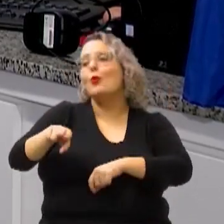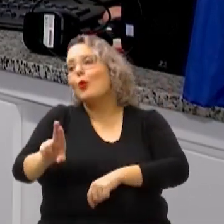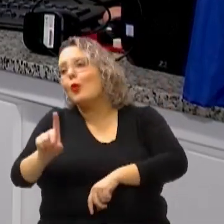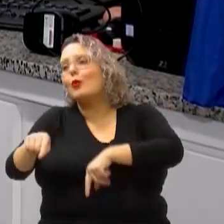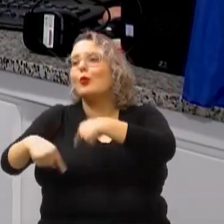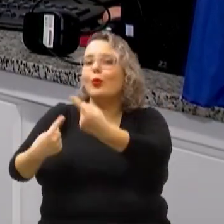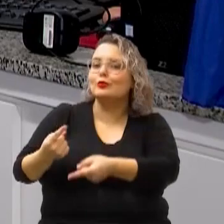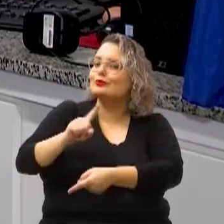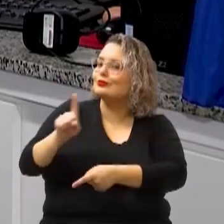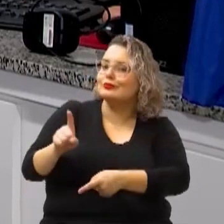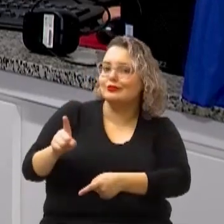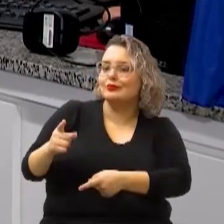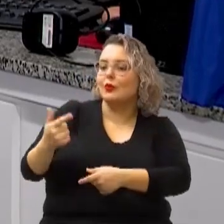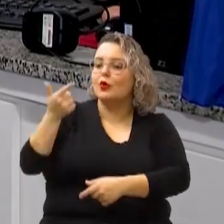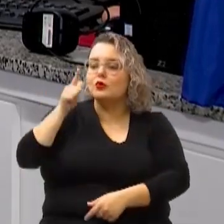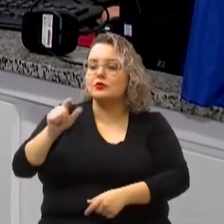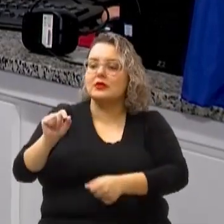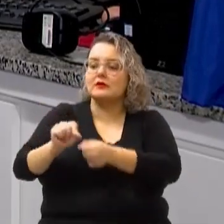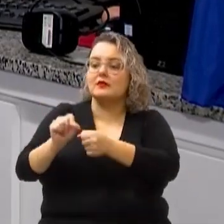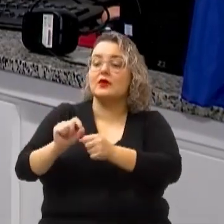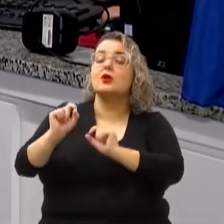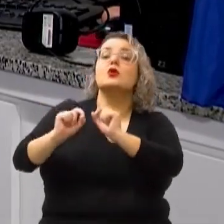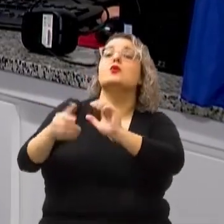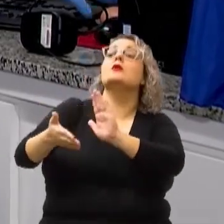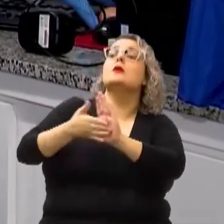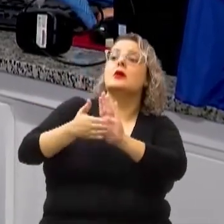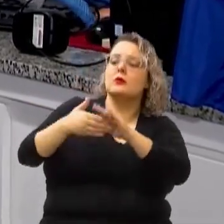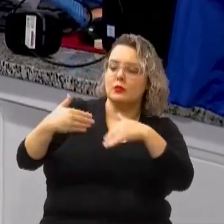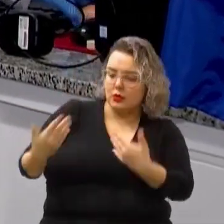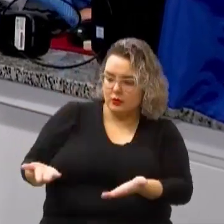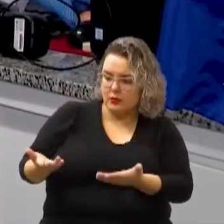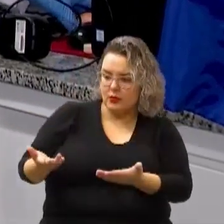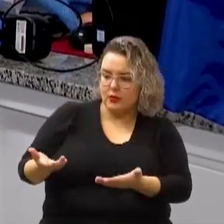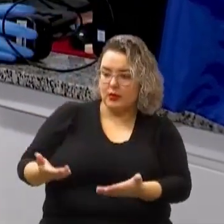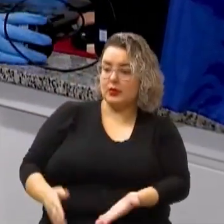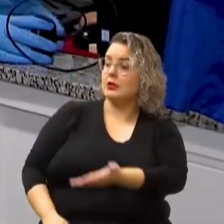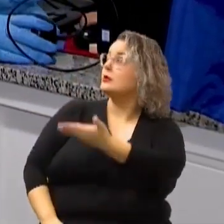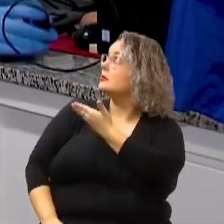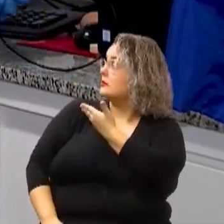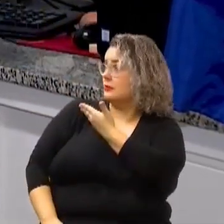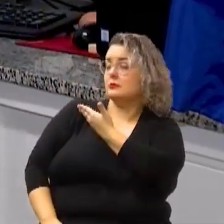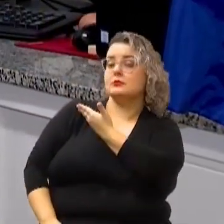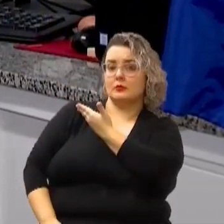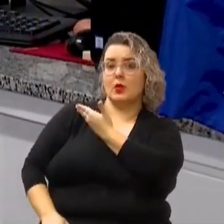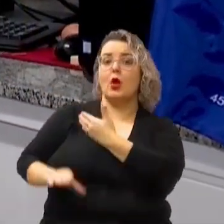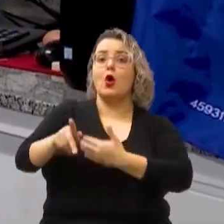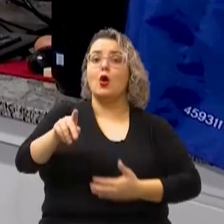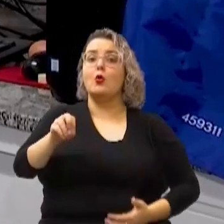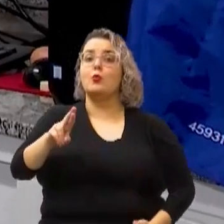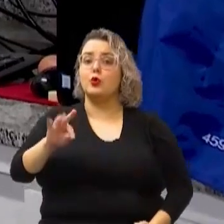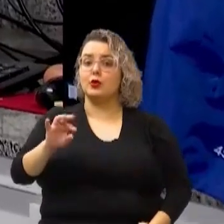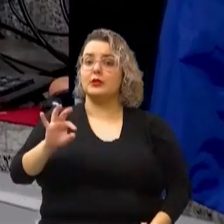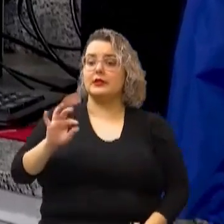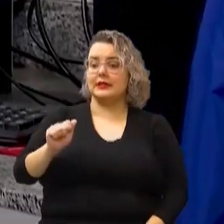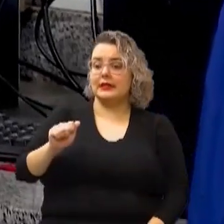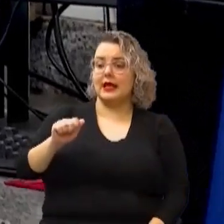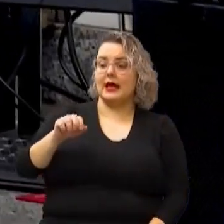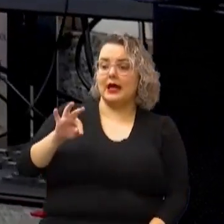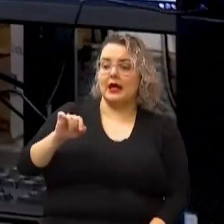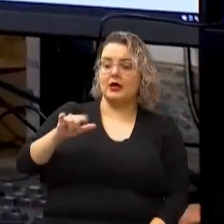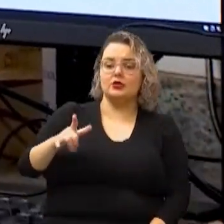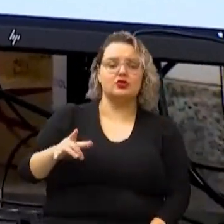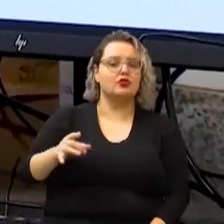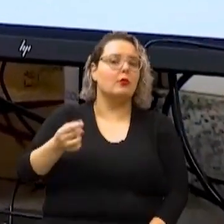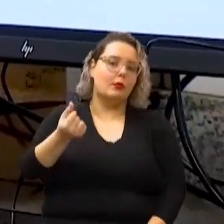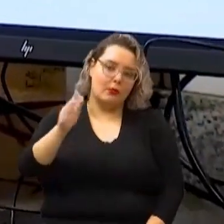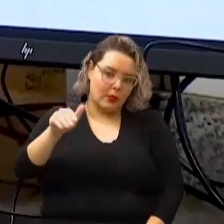ovo não seja demonstrativo para o lote. Então, o que a gente propôs? Através desse sensor químico portátil, tá? Que ele é de baixo